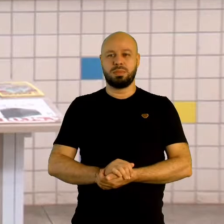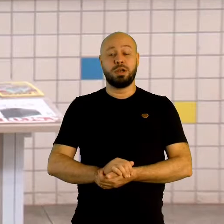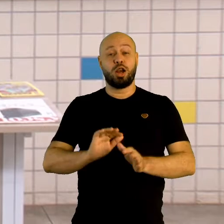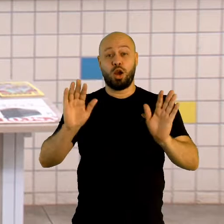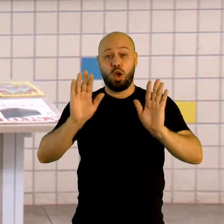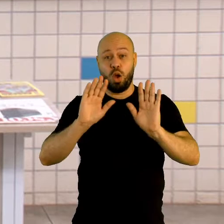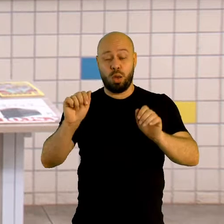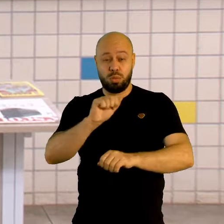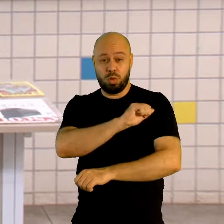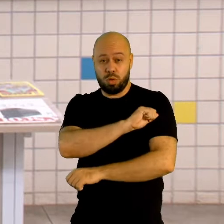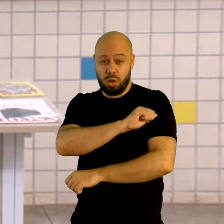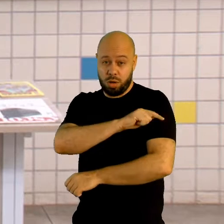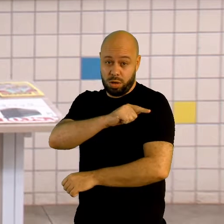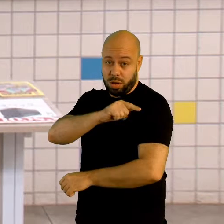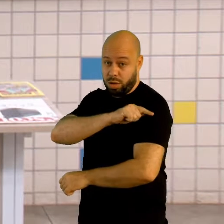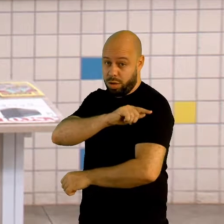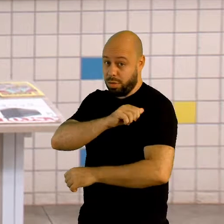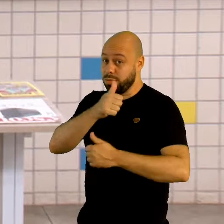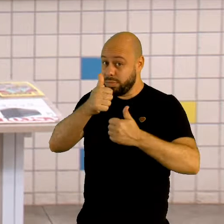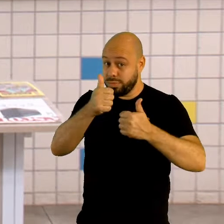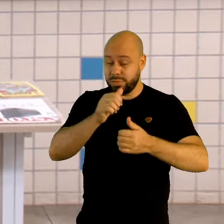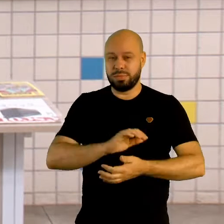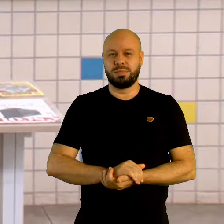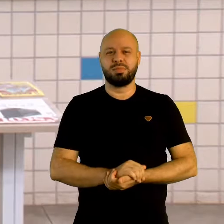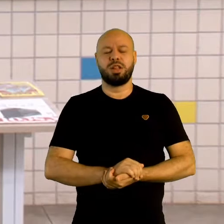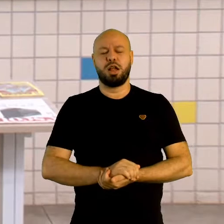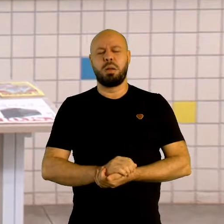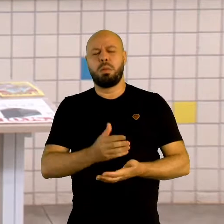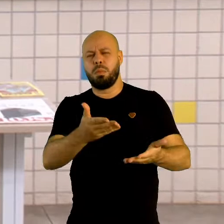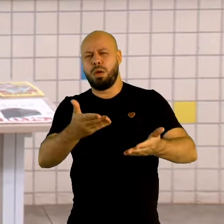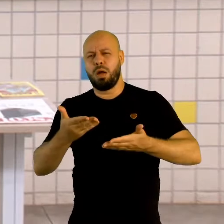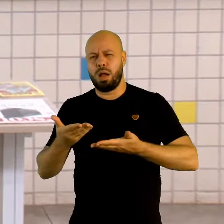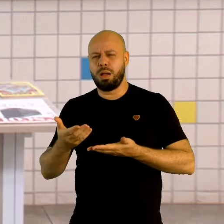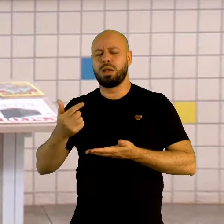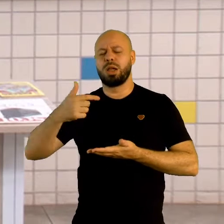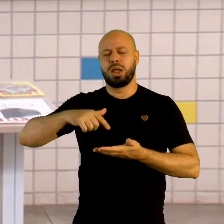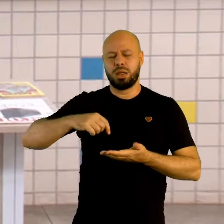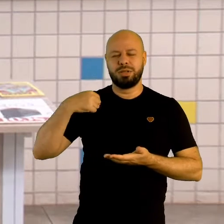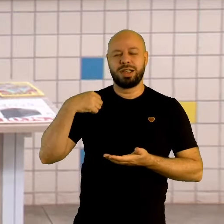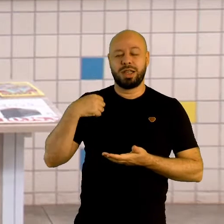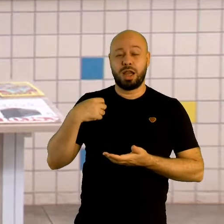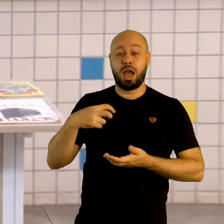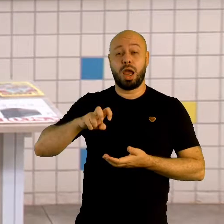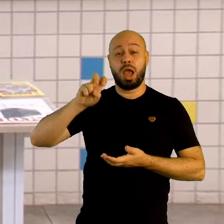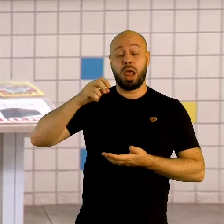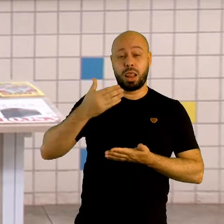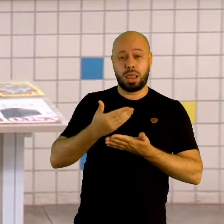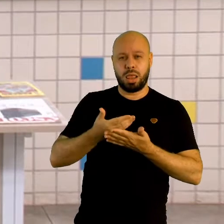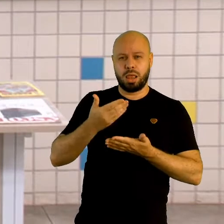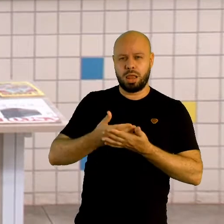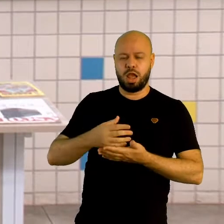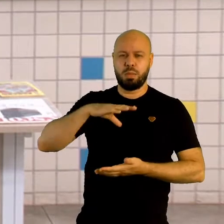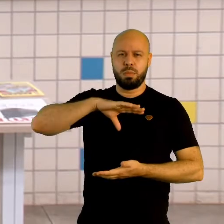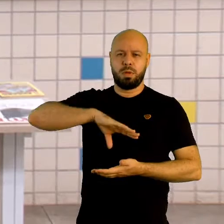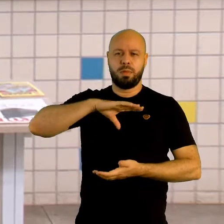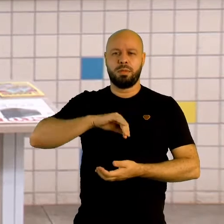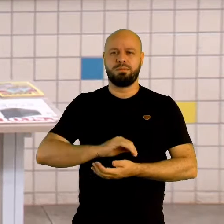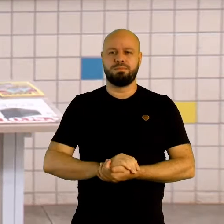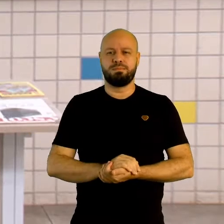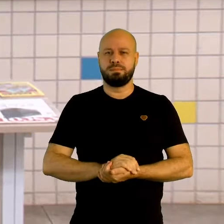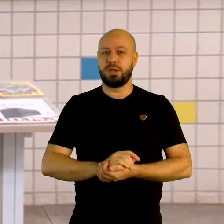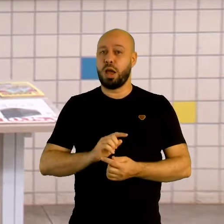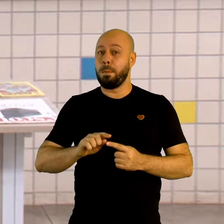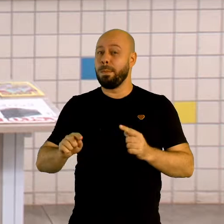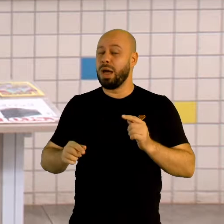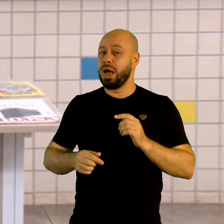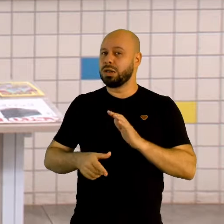Olá, estudantes do 7º ano, tudo bem com vocês? Sejam todos bem-vindos à nossa quinta teleaula de língua portuguesa. Mas